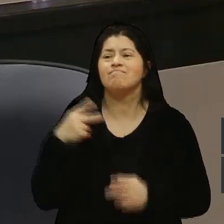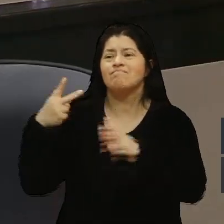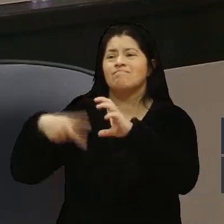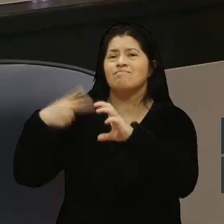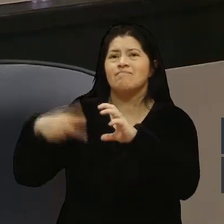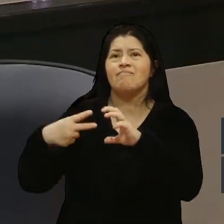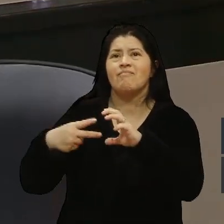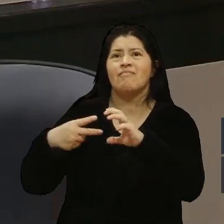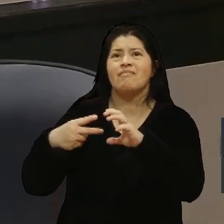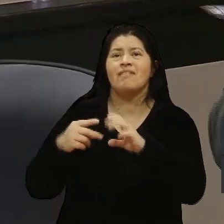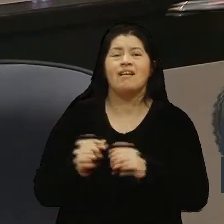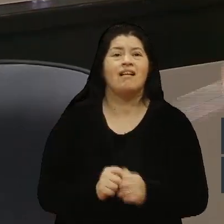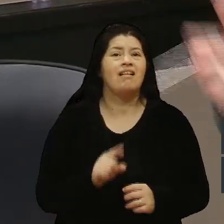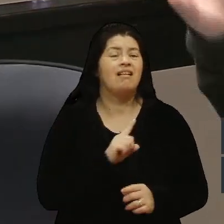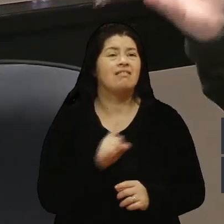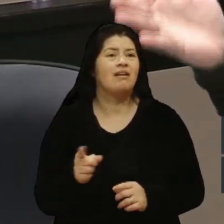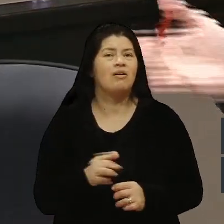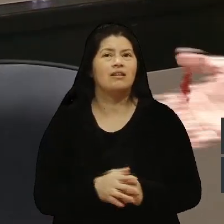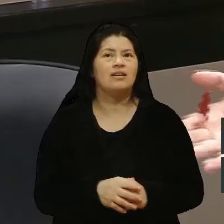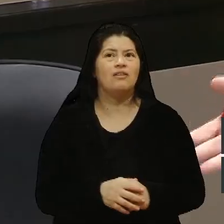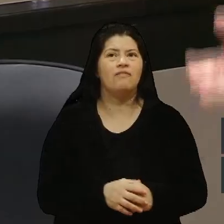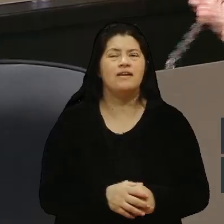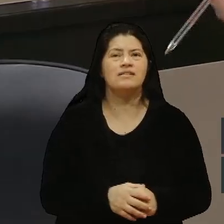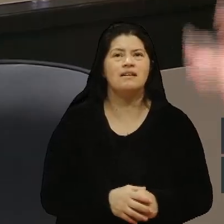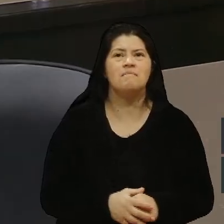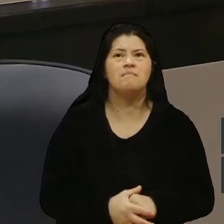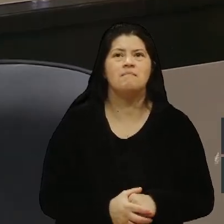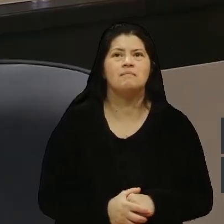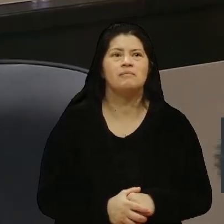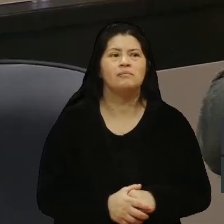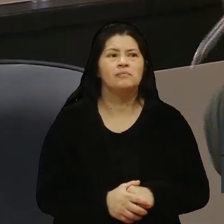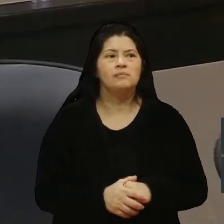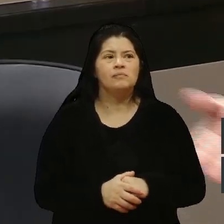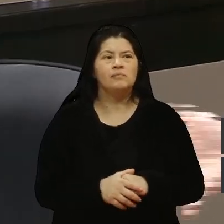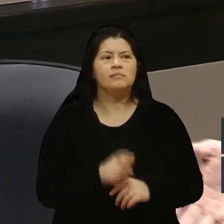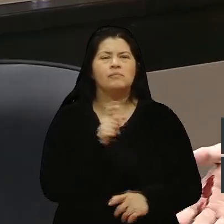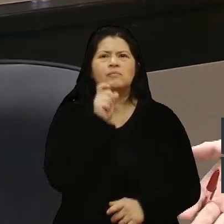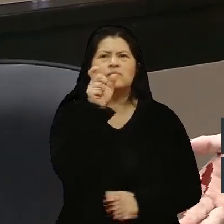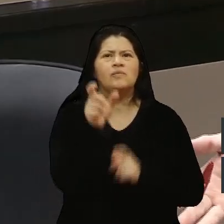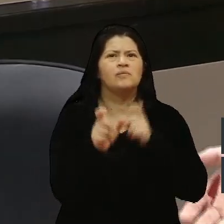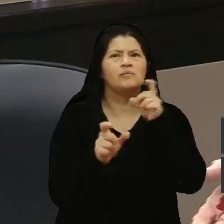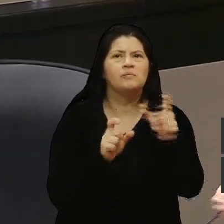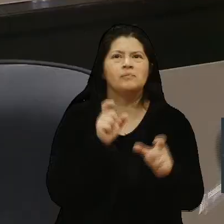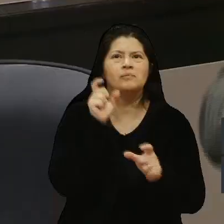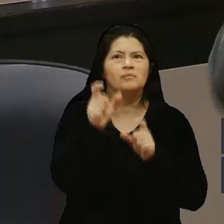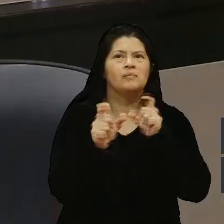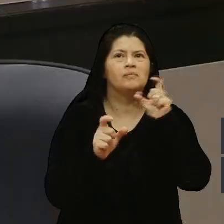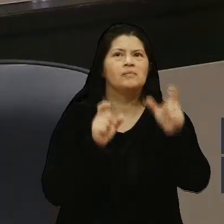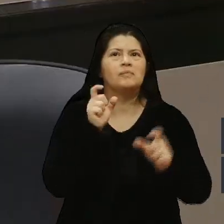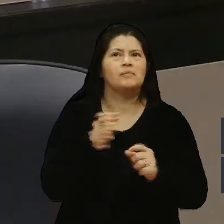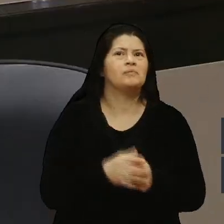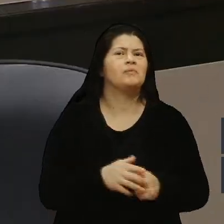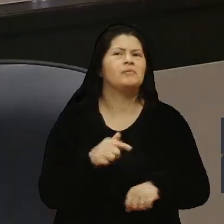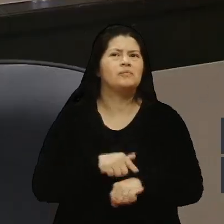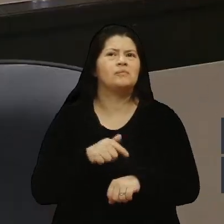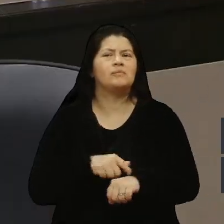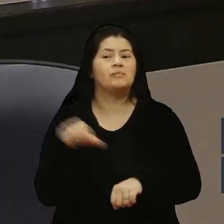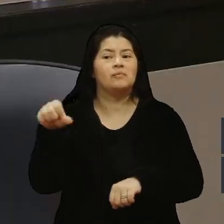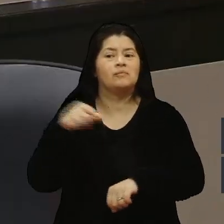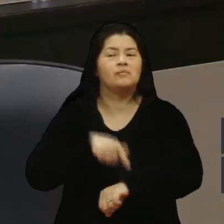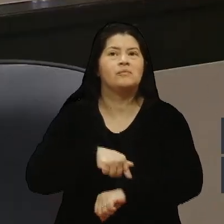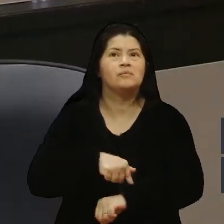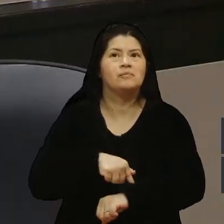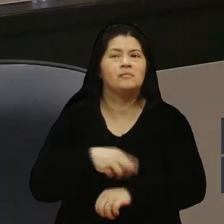aí parece que não é ofensa, né? Parece que o prefeito Adiló de Domênico esqueceu que foi vereador nessa casa. E o momento que às 9 horas da manhã eles